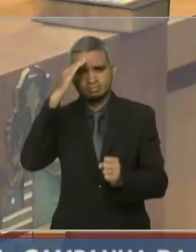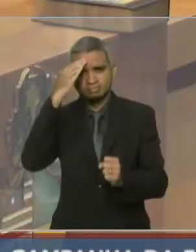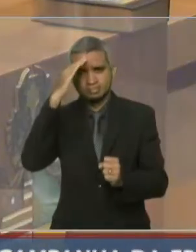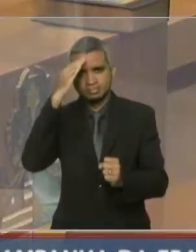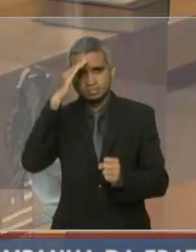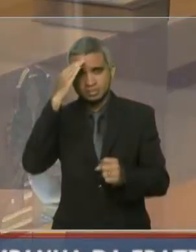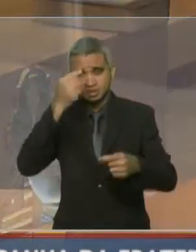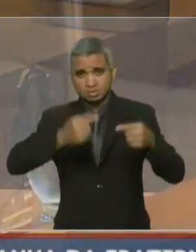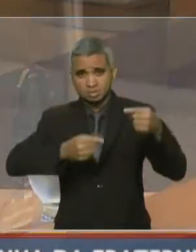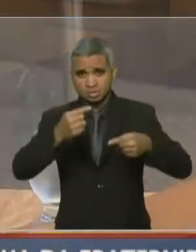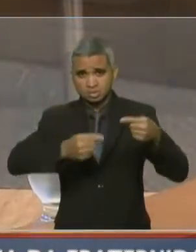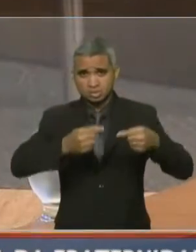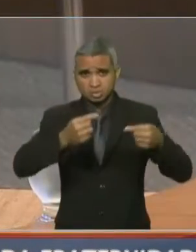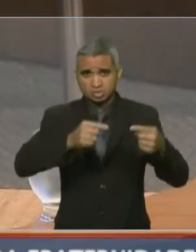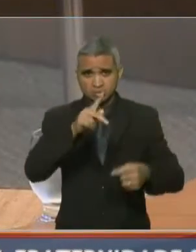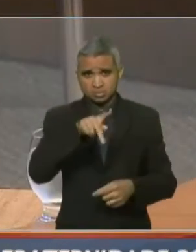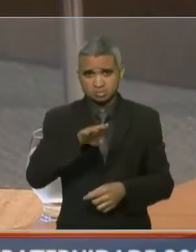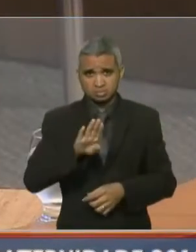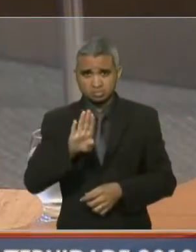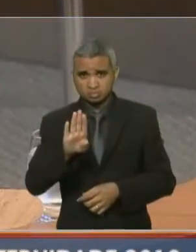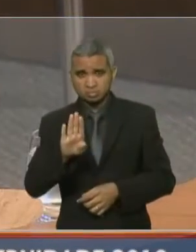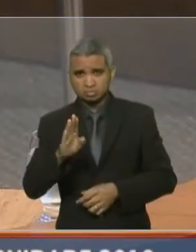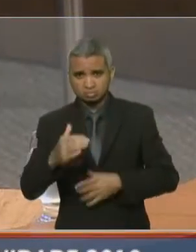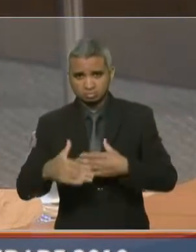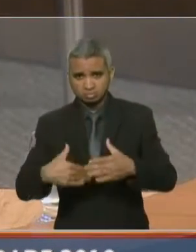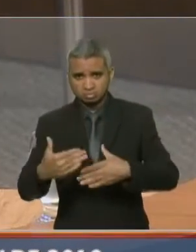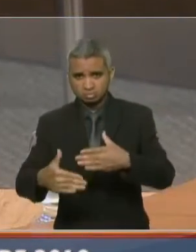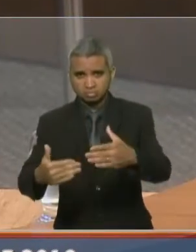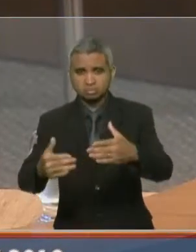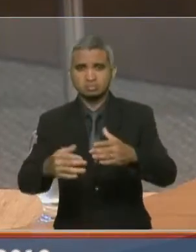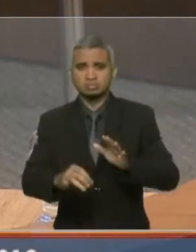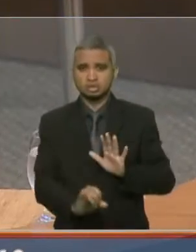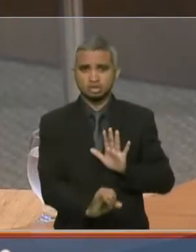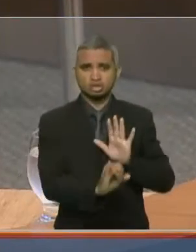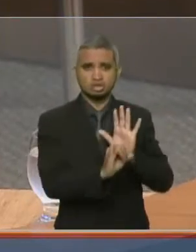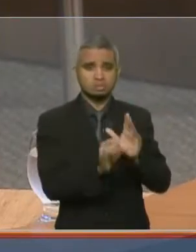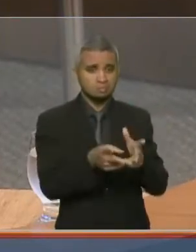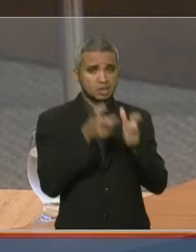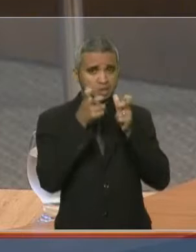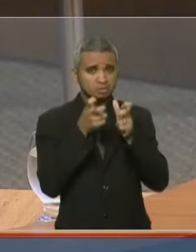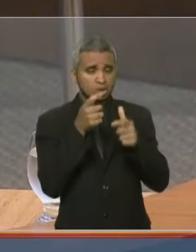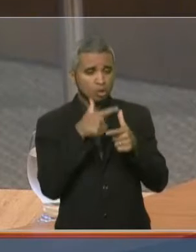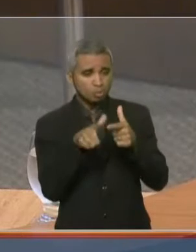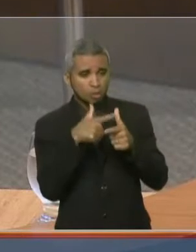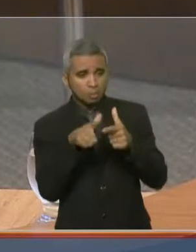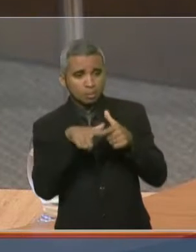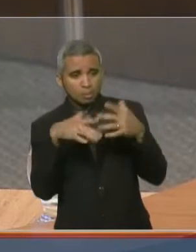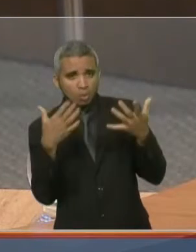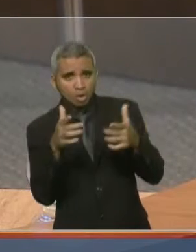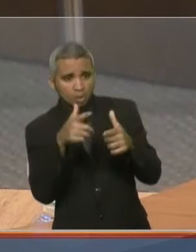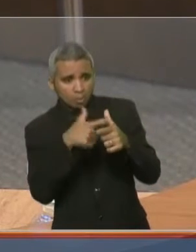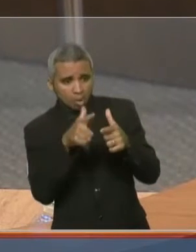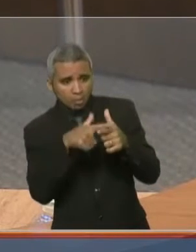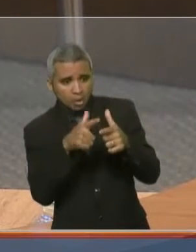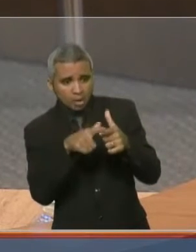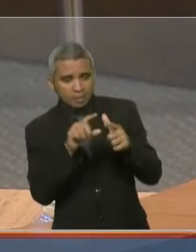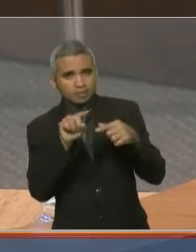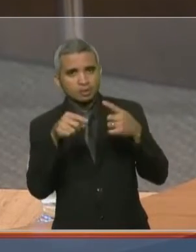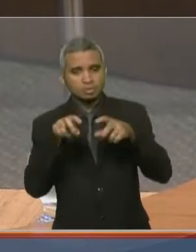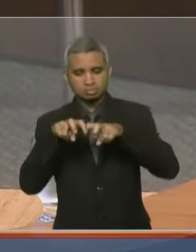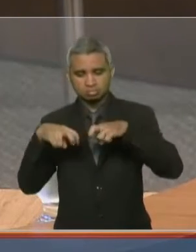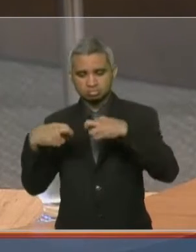da construção, vai da identificação do problema até a sua avaliação.